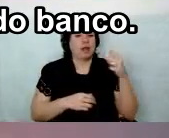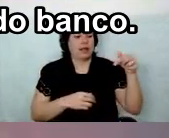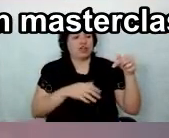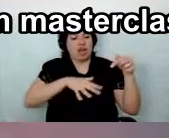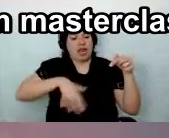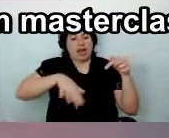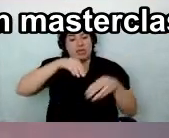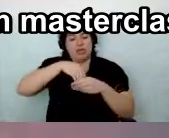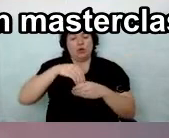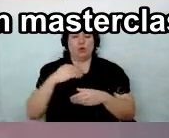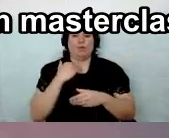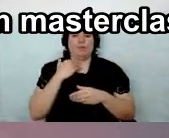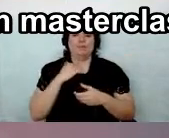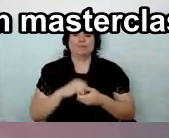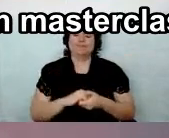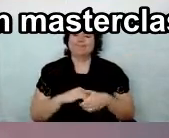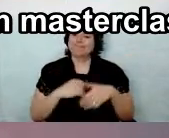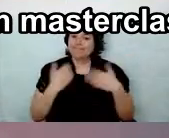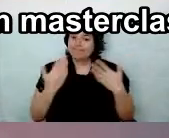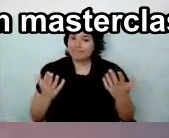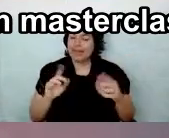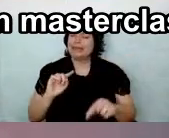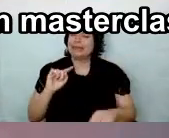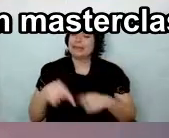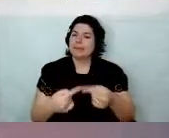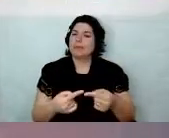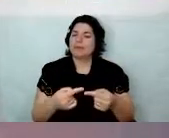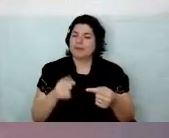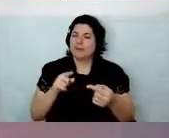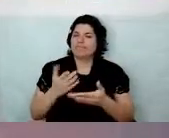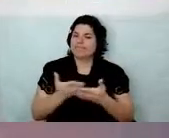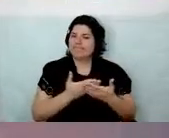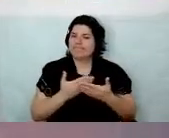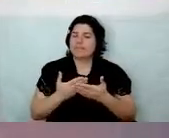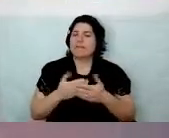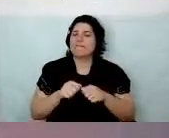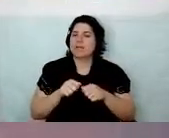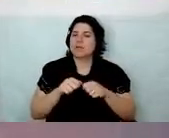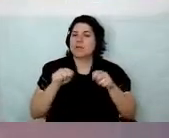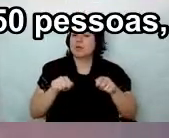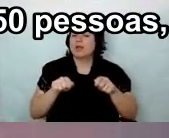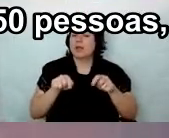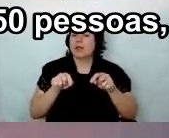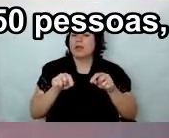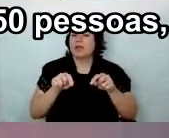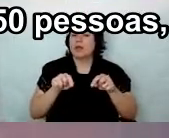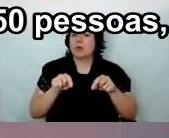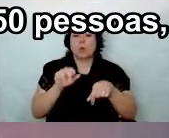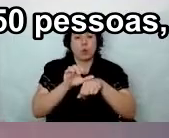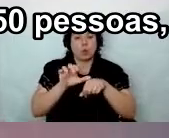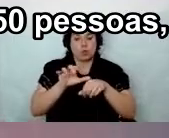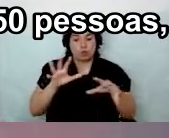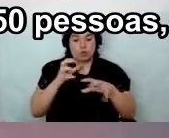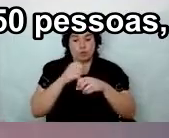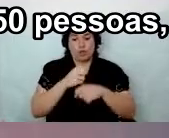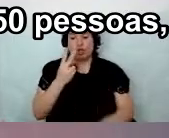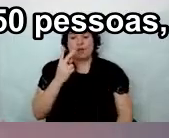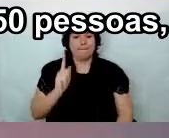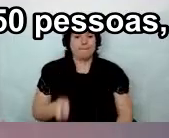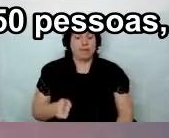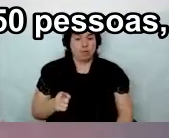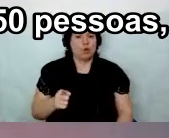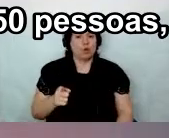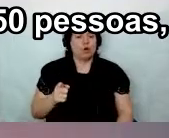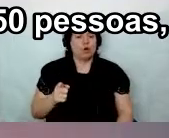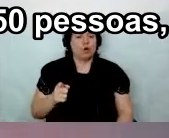banco. Então, assim, depois disso, a gente fez aqui um masterclass com 2.000 funcionários, a gente fez treinamento